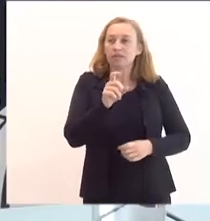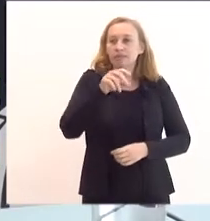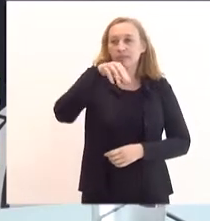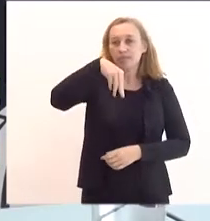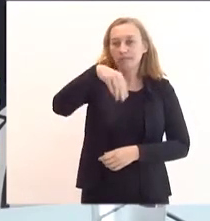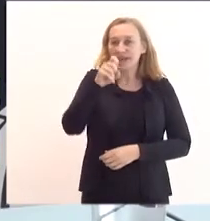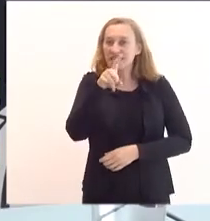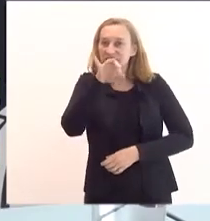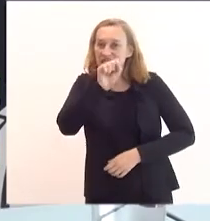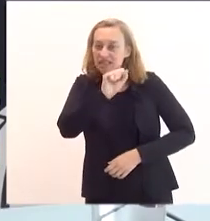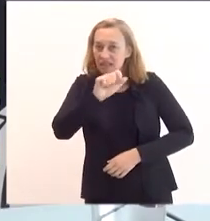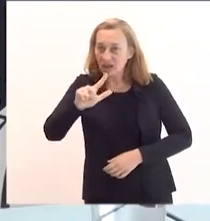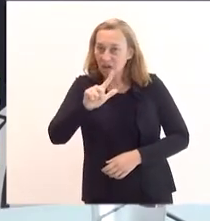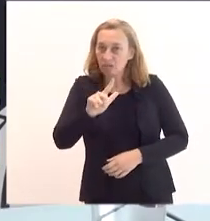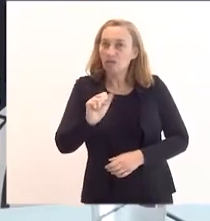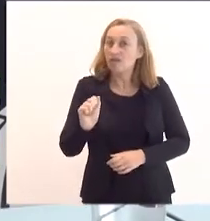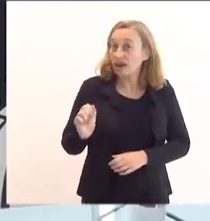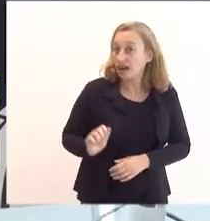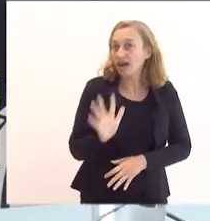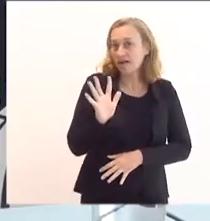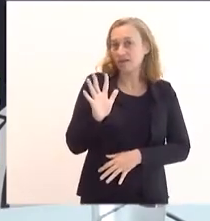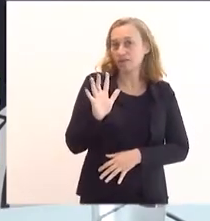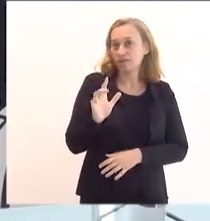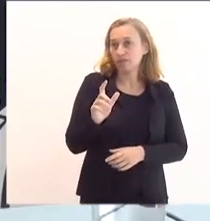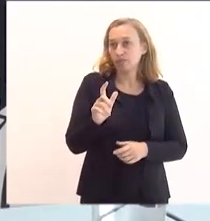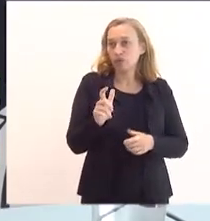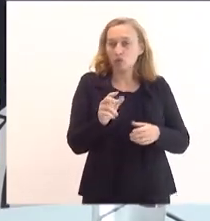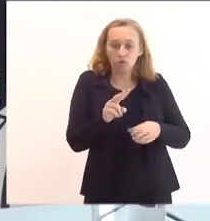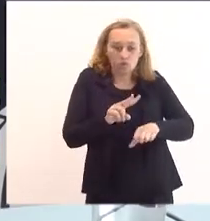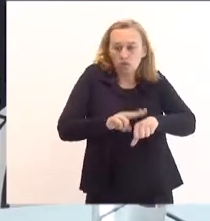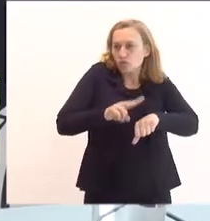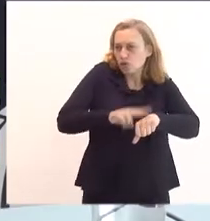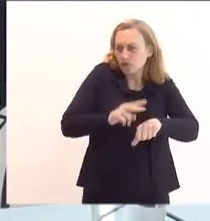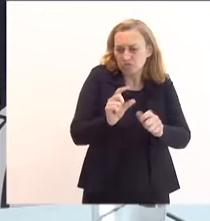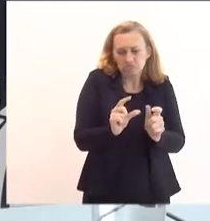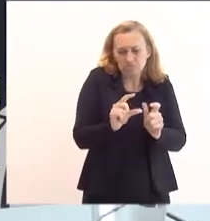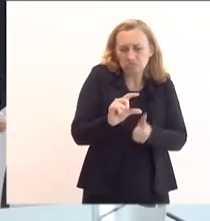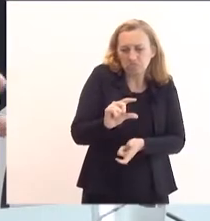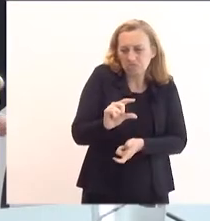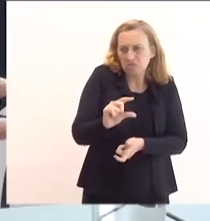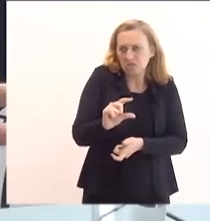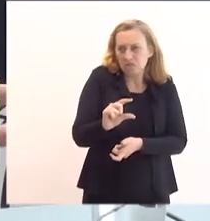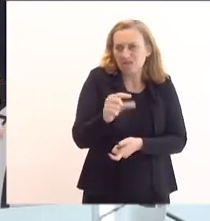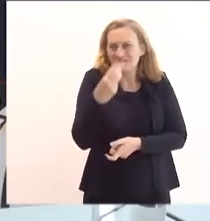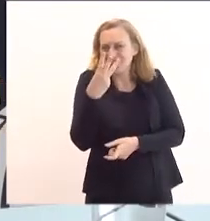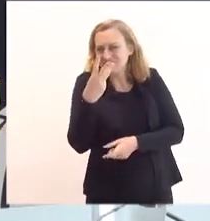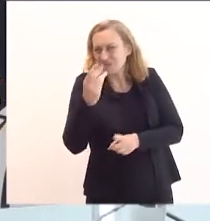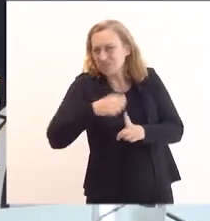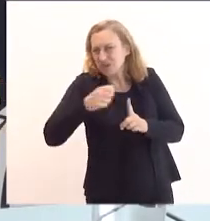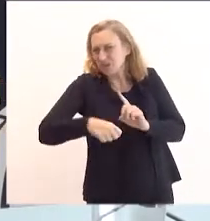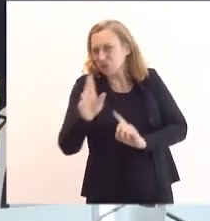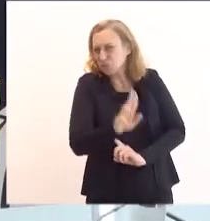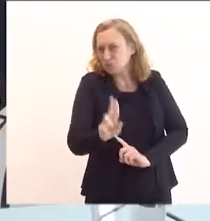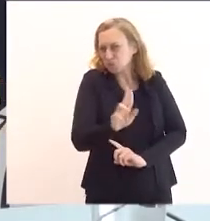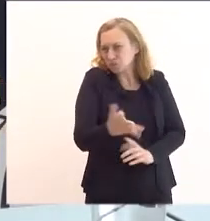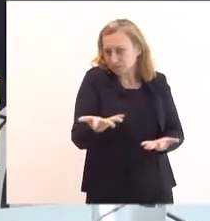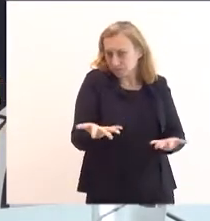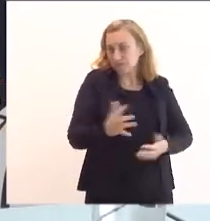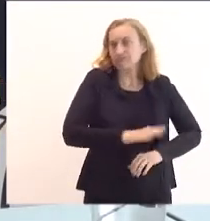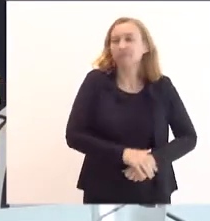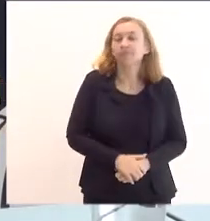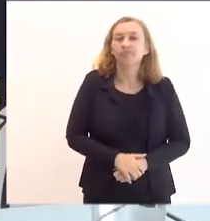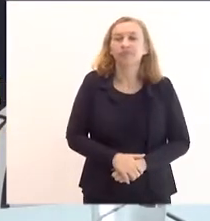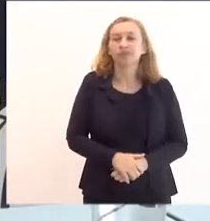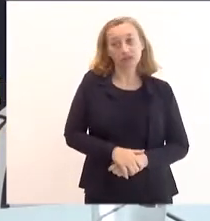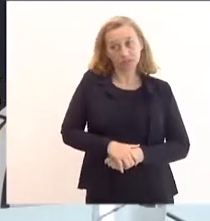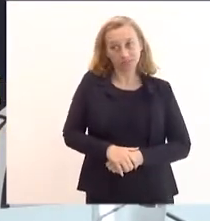até. Ou mais um vidrinho que dá aí para, no máximo, 3 meses. Né? E